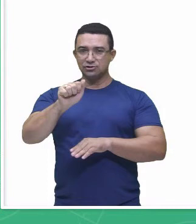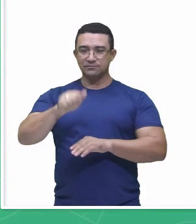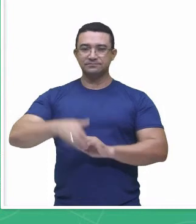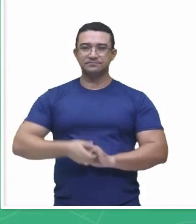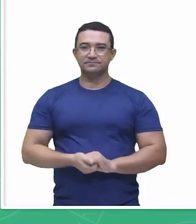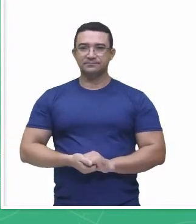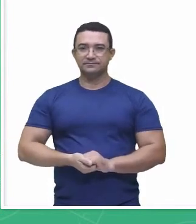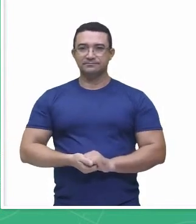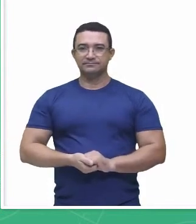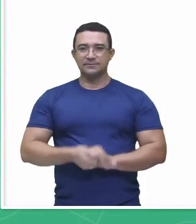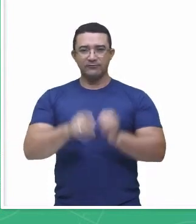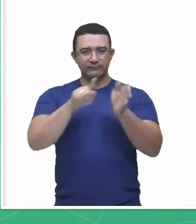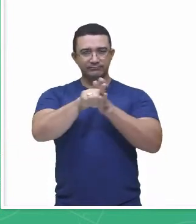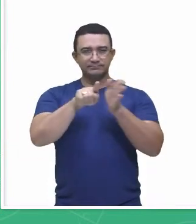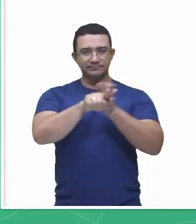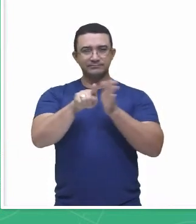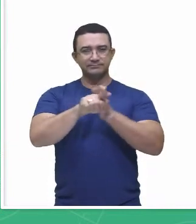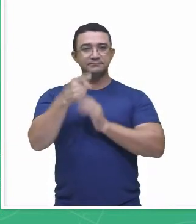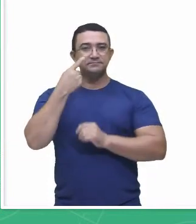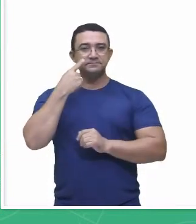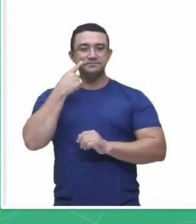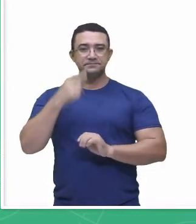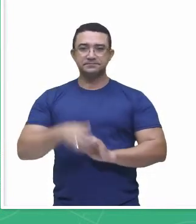vamos às nossas questões.